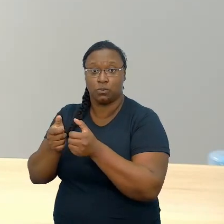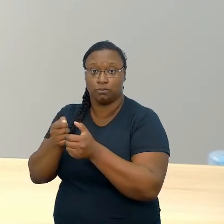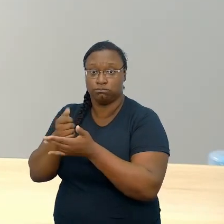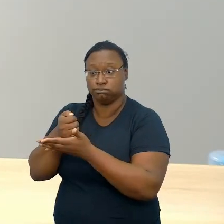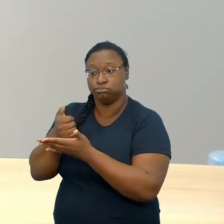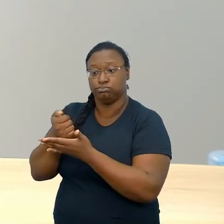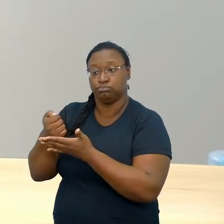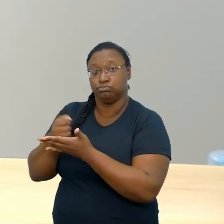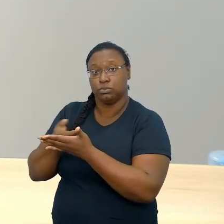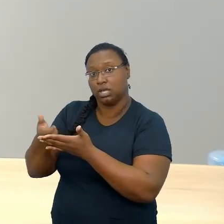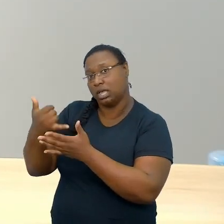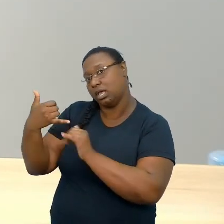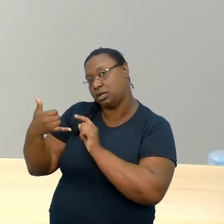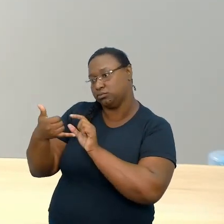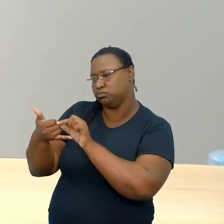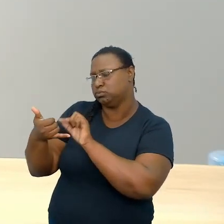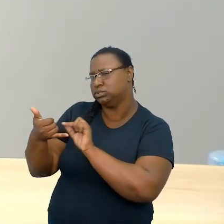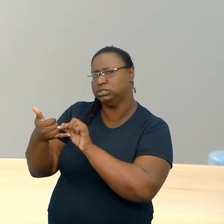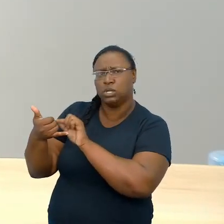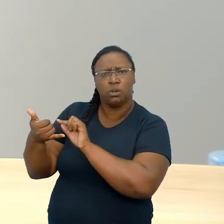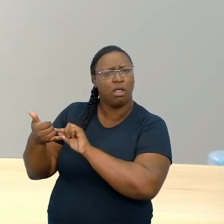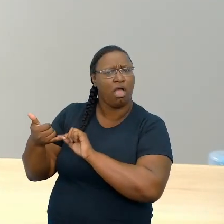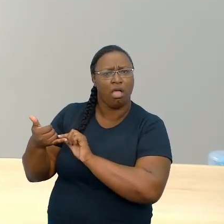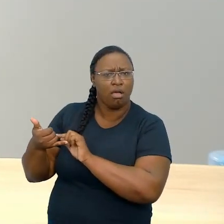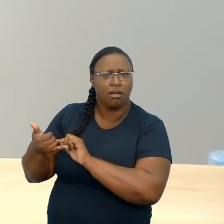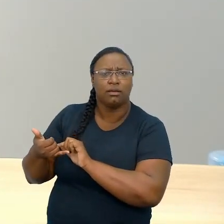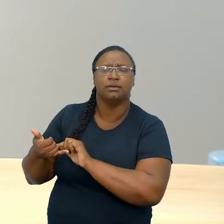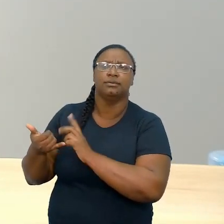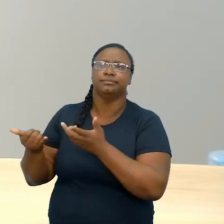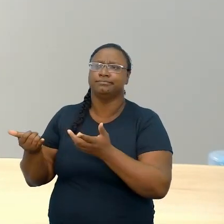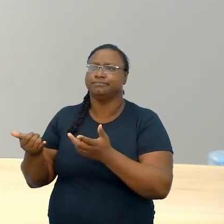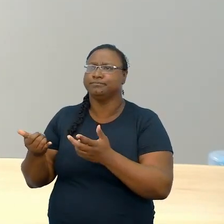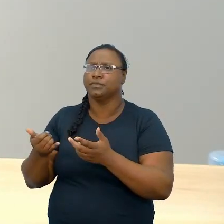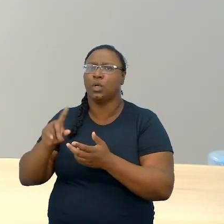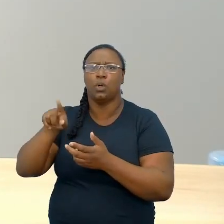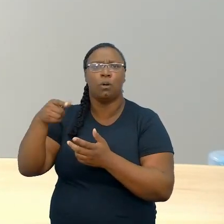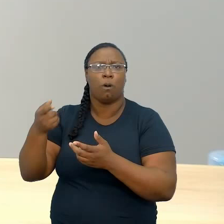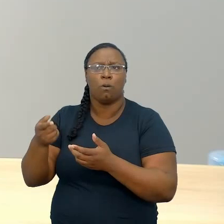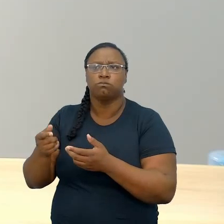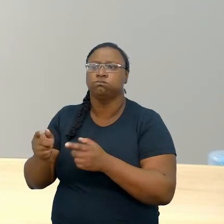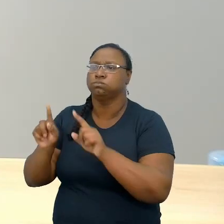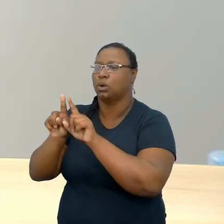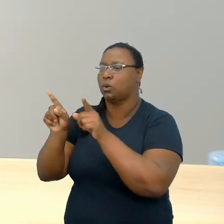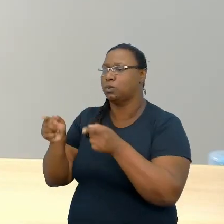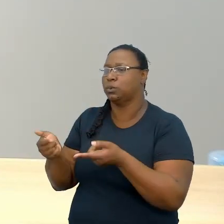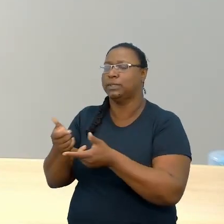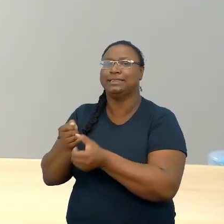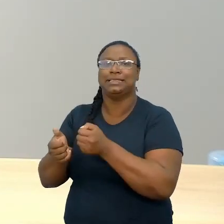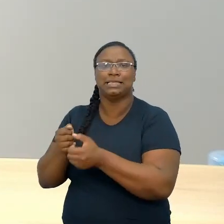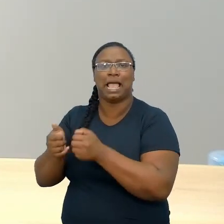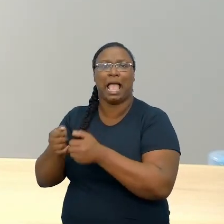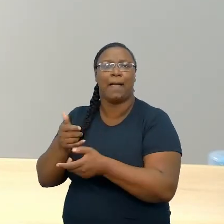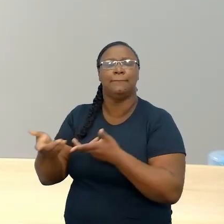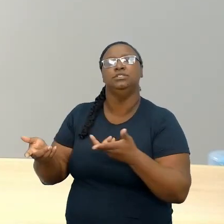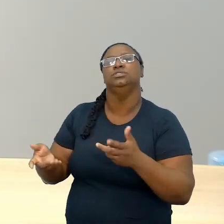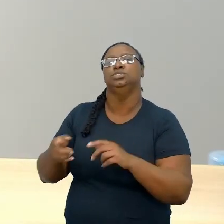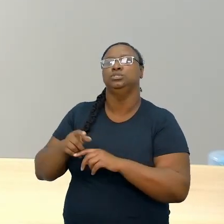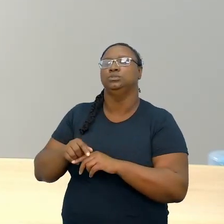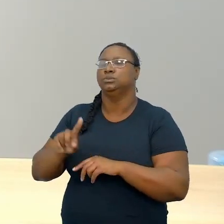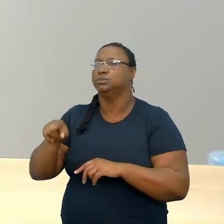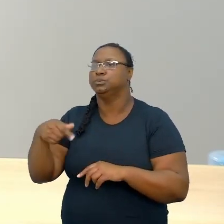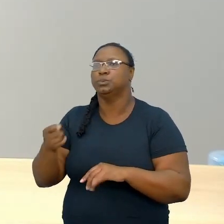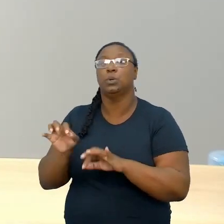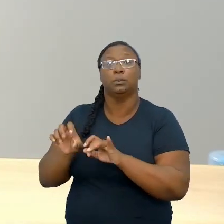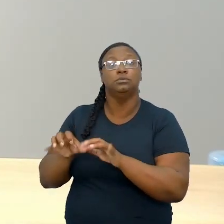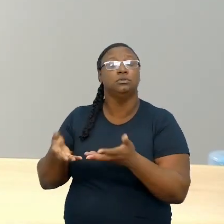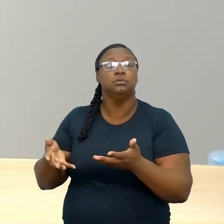tem possibilidade, tem no celular, tem alguma outra ferramenta na própria escola. Se for possível, é